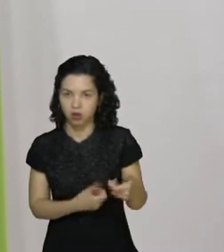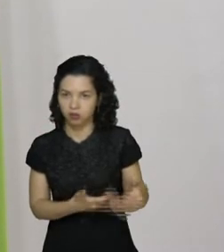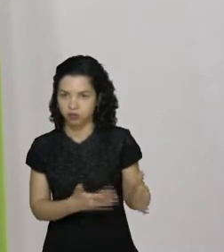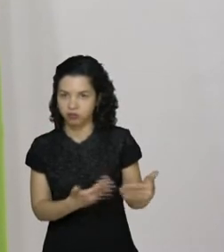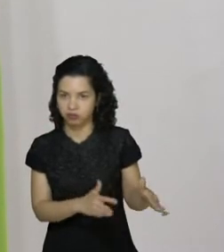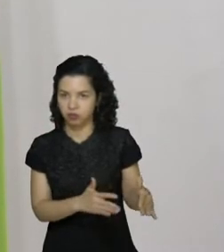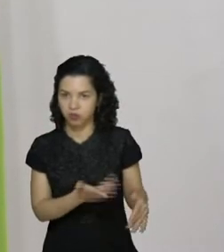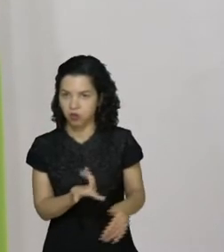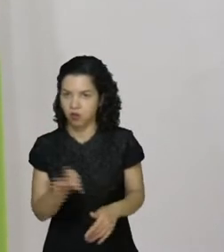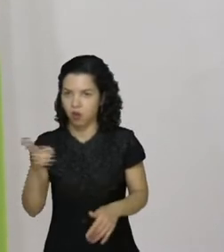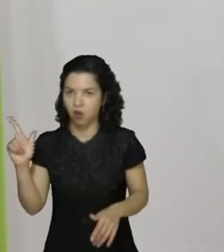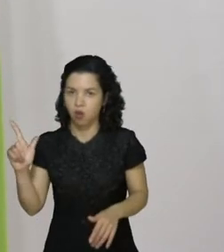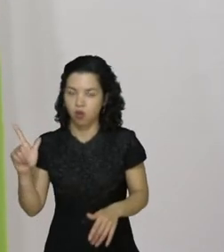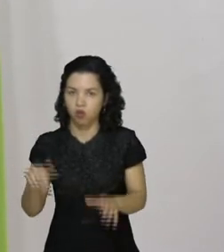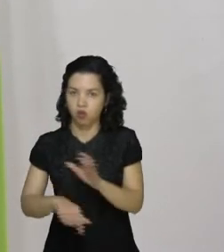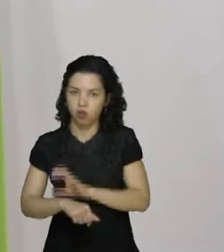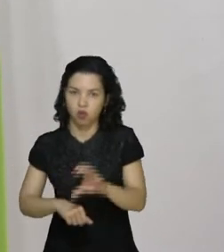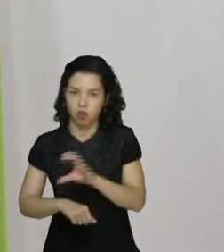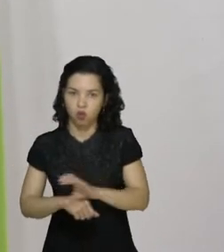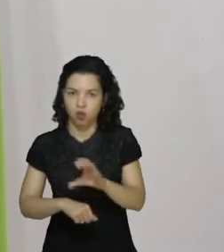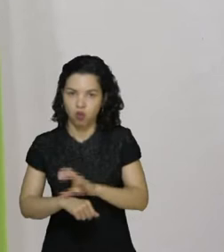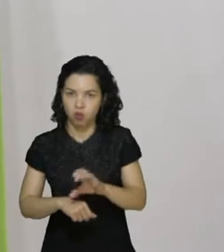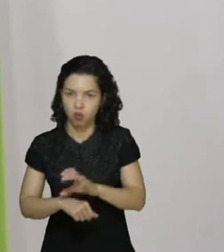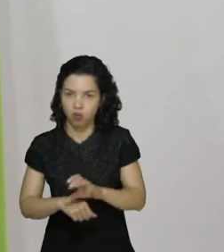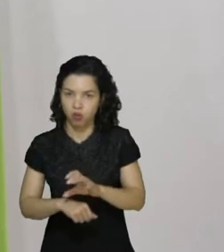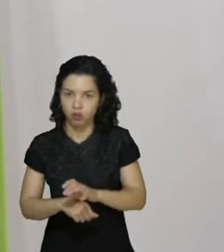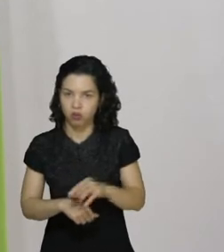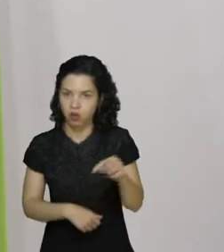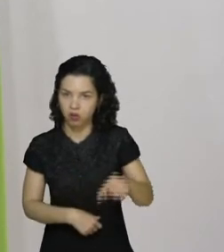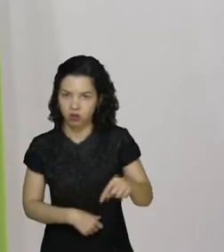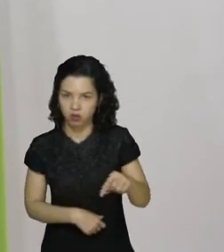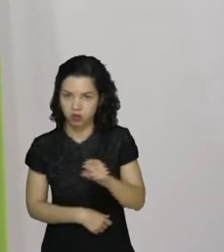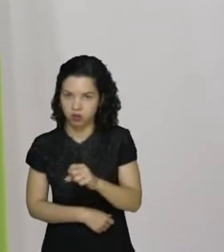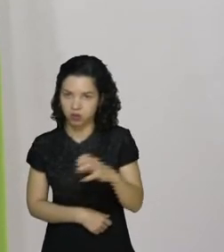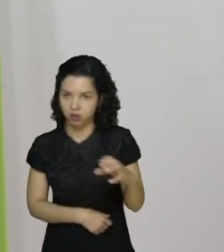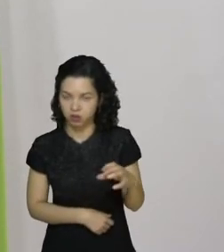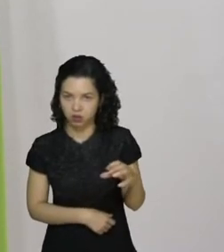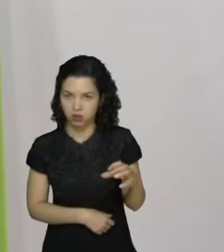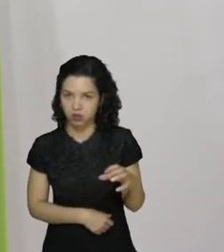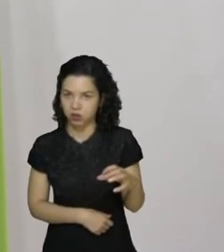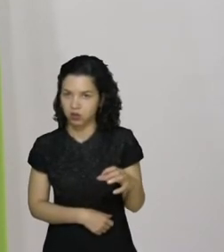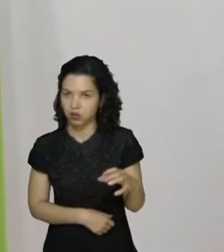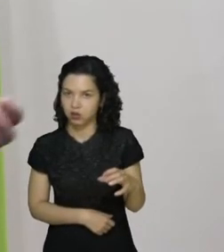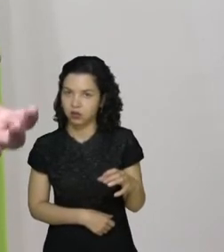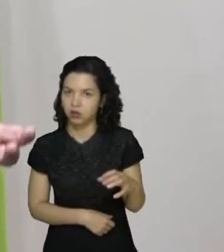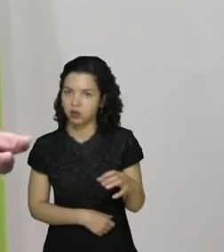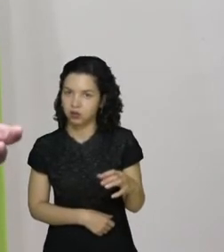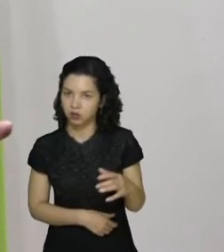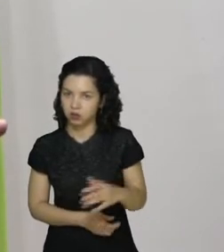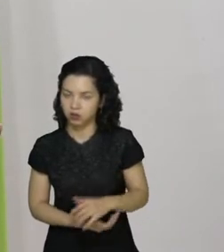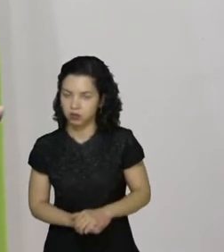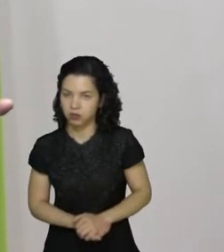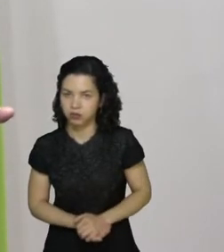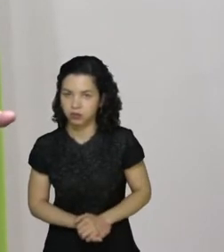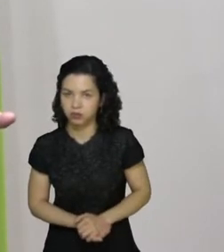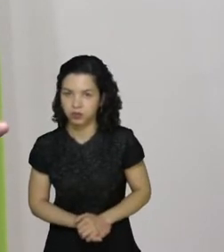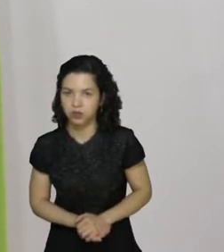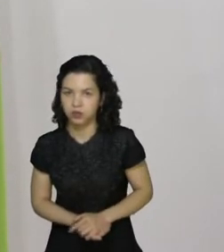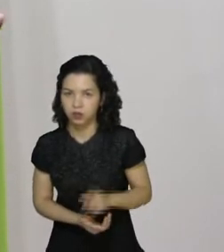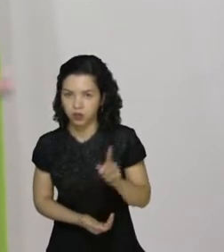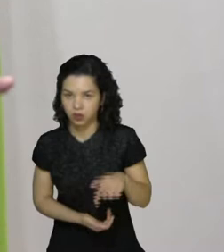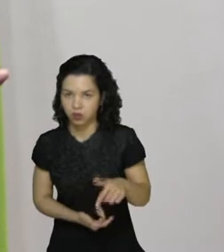procurar outra coisa, outro canto, para funcionar, e não aqui em Santa Catarina. É uma